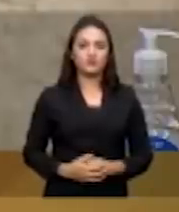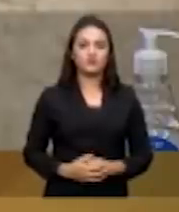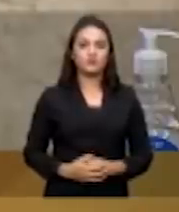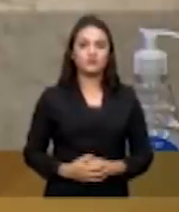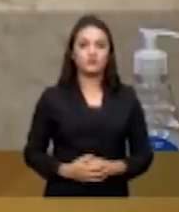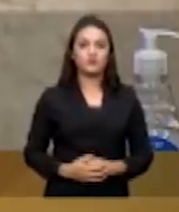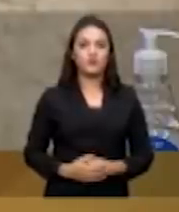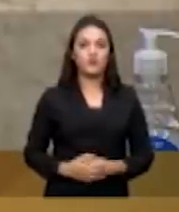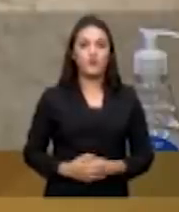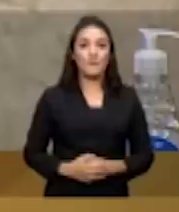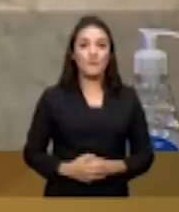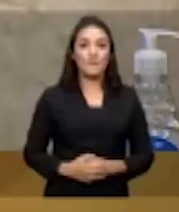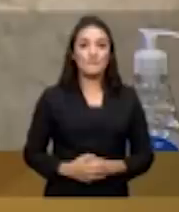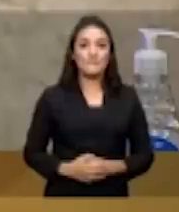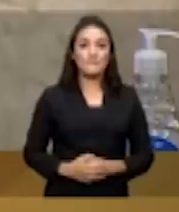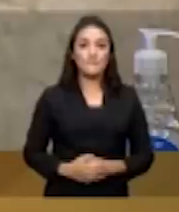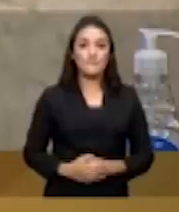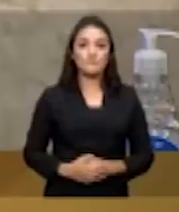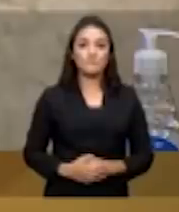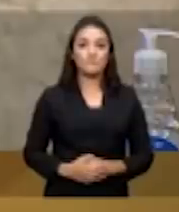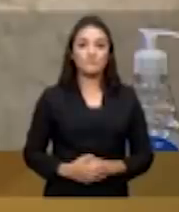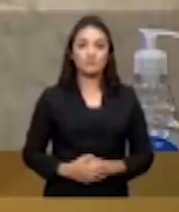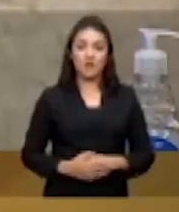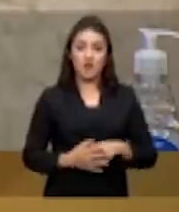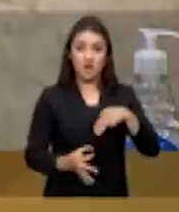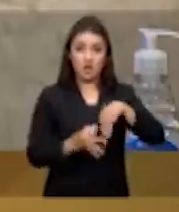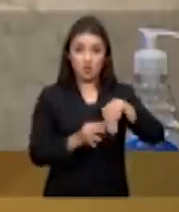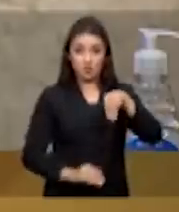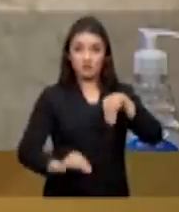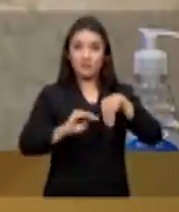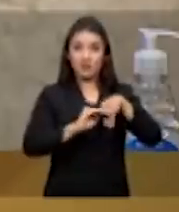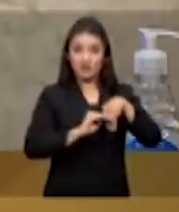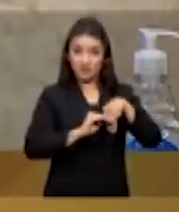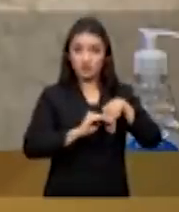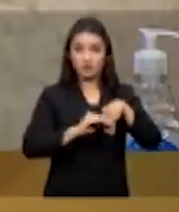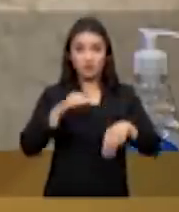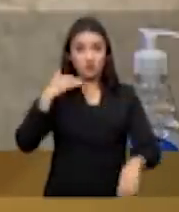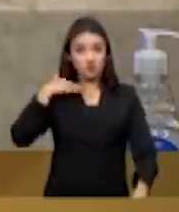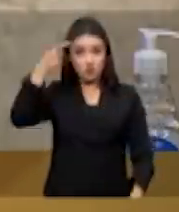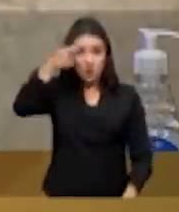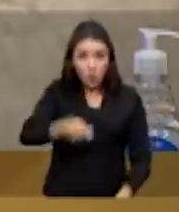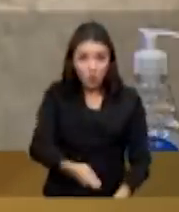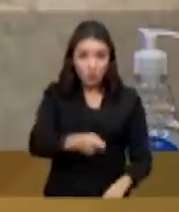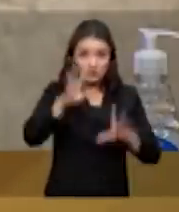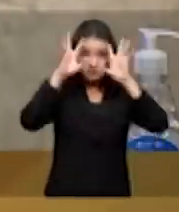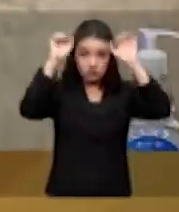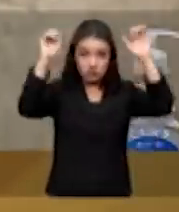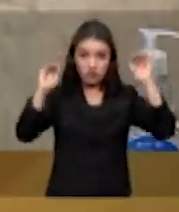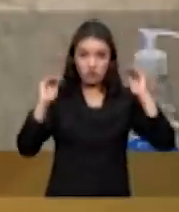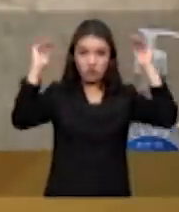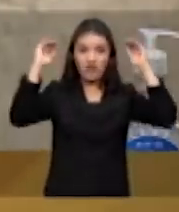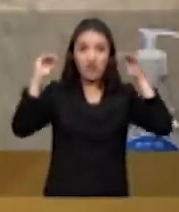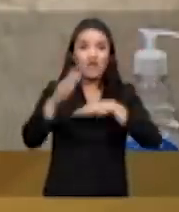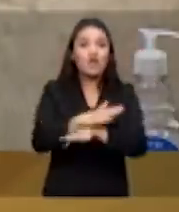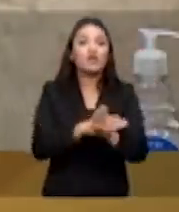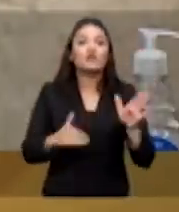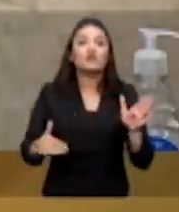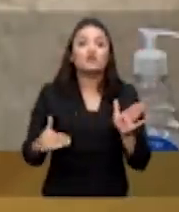Os juízes da Suprema Corte e todos os mais de 20